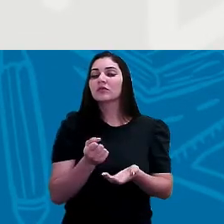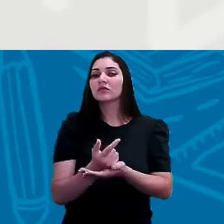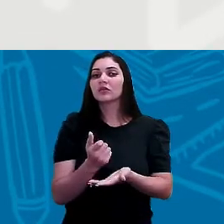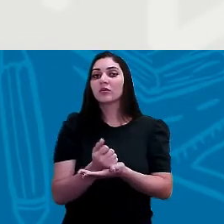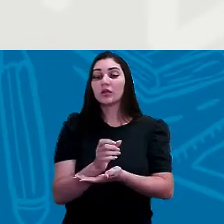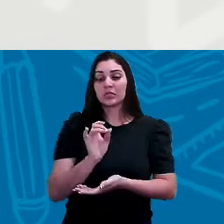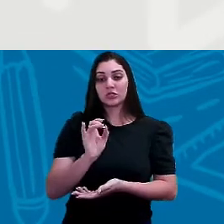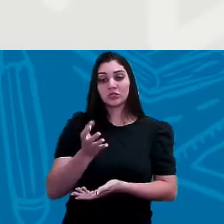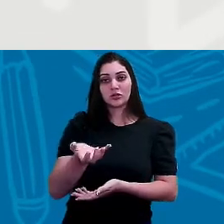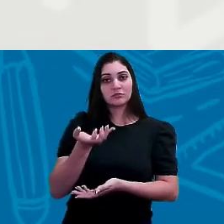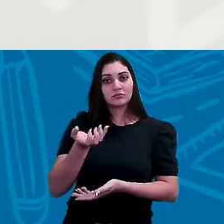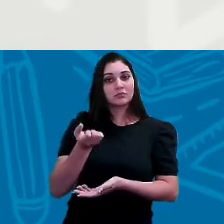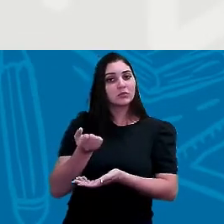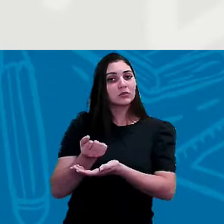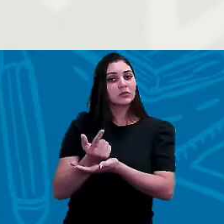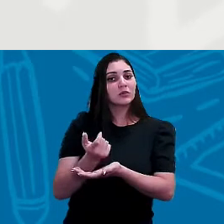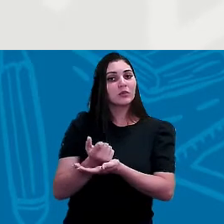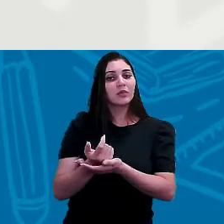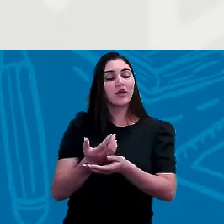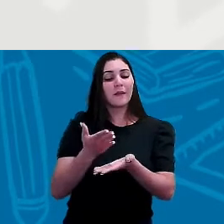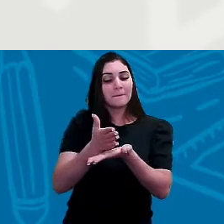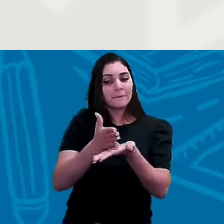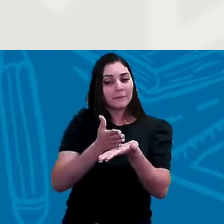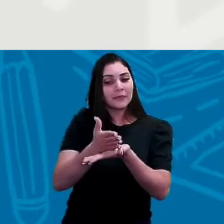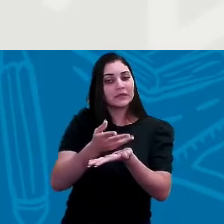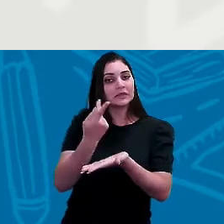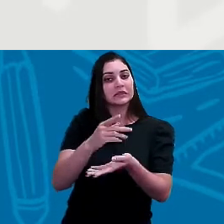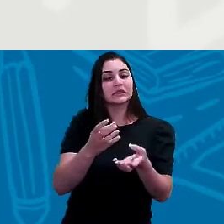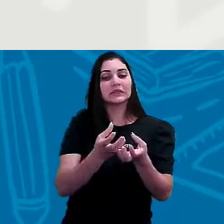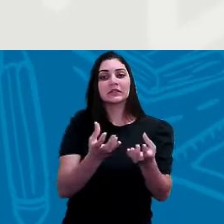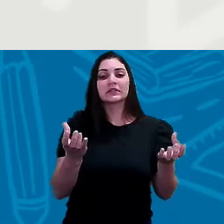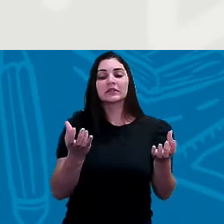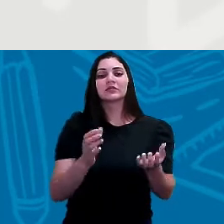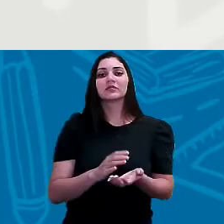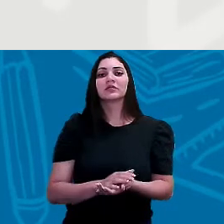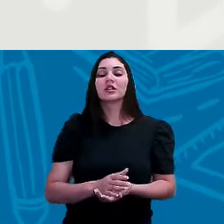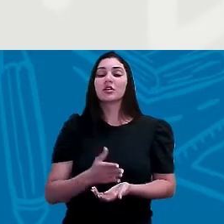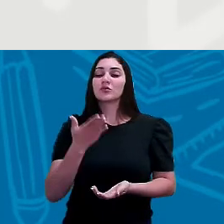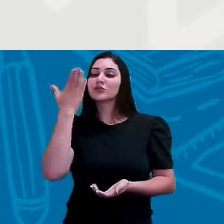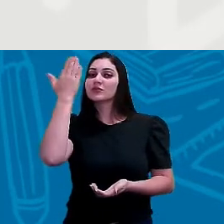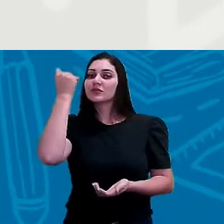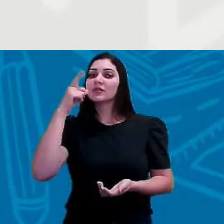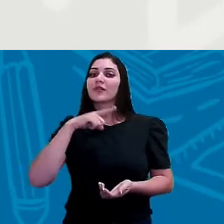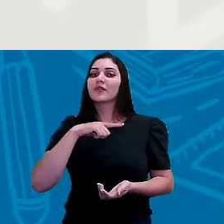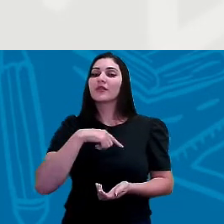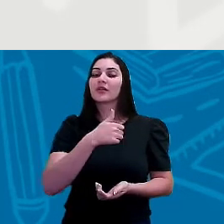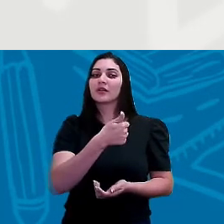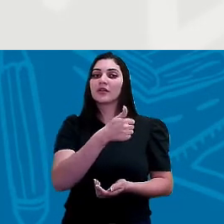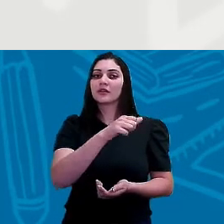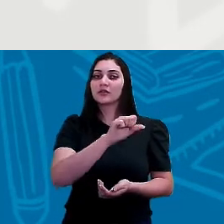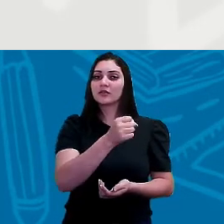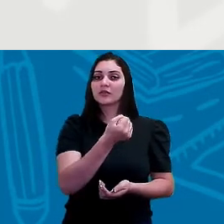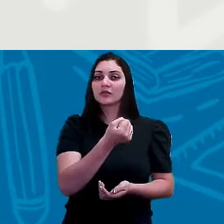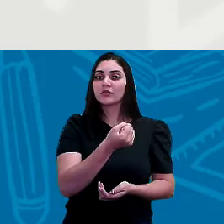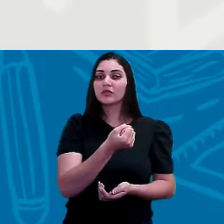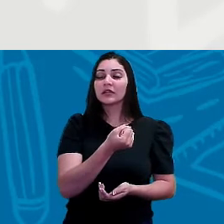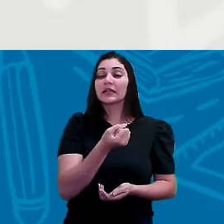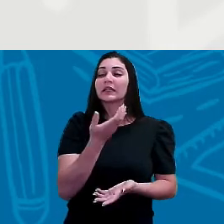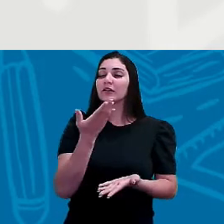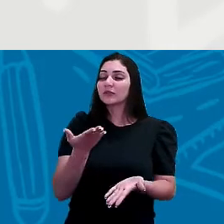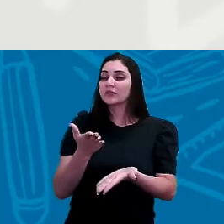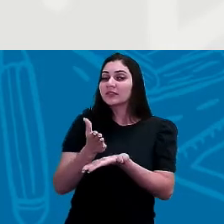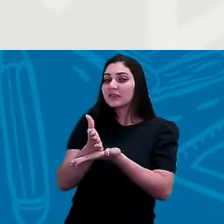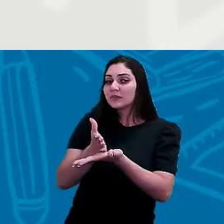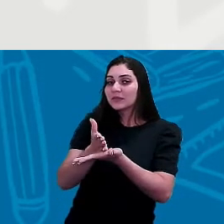comprar a metade dessa caixa. Quantos ovos eu vou comprar? Eu sei que tem 18 e a metade é dividir por 2,